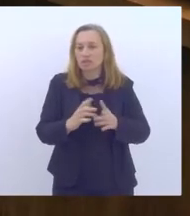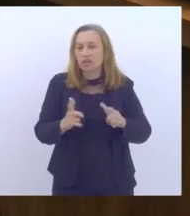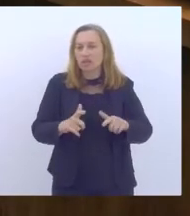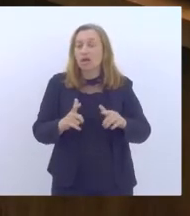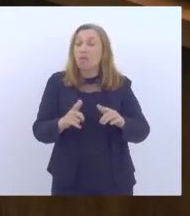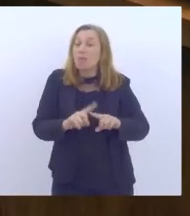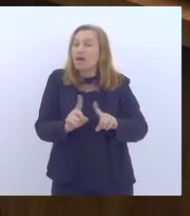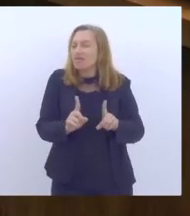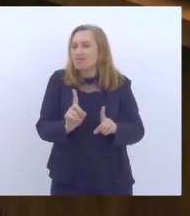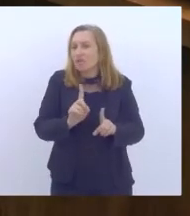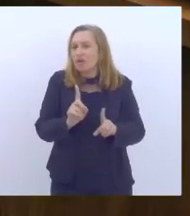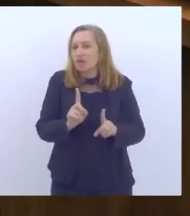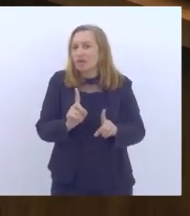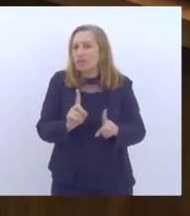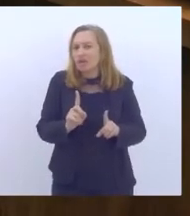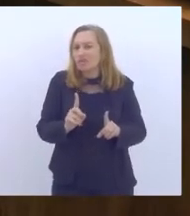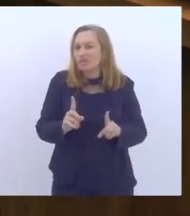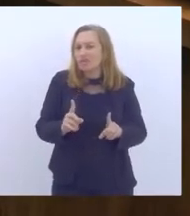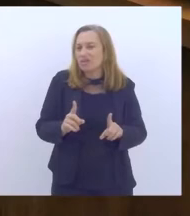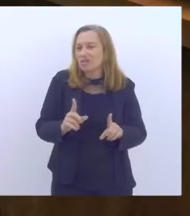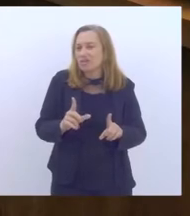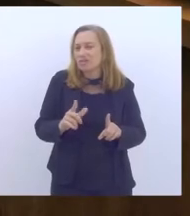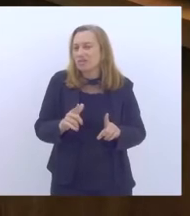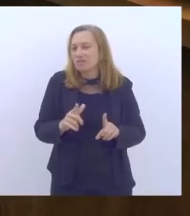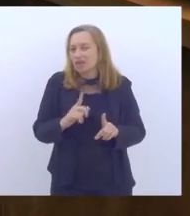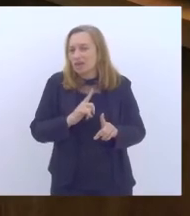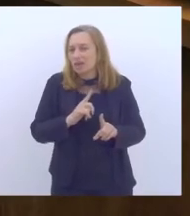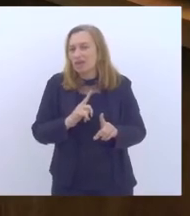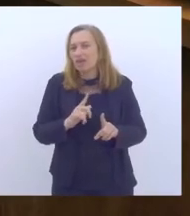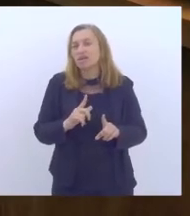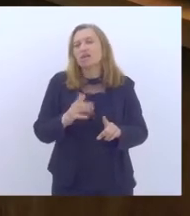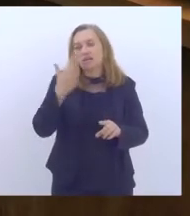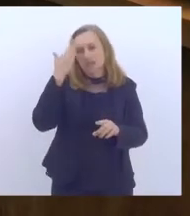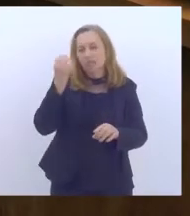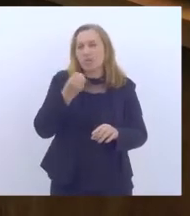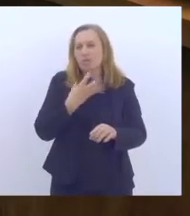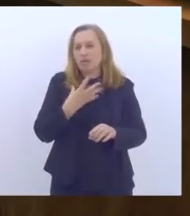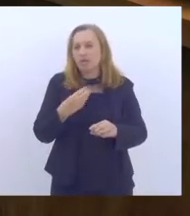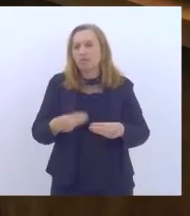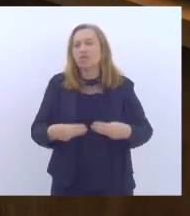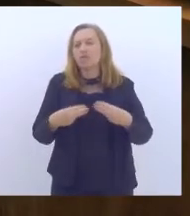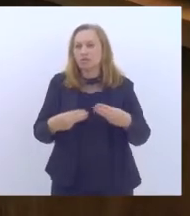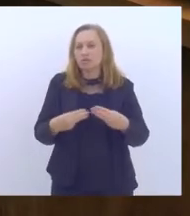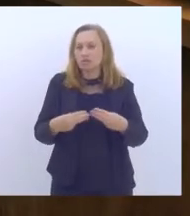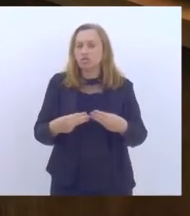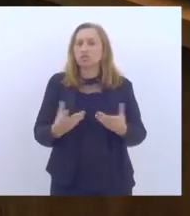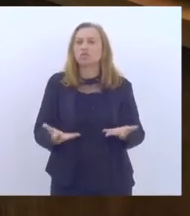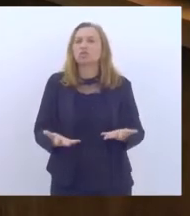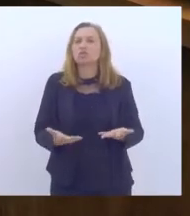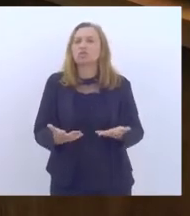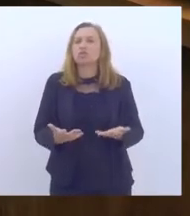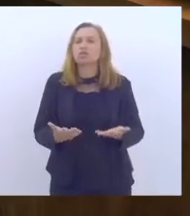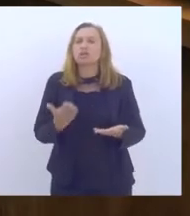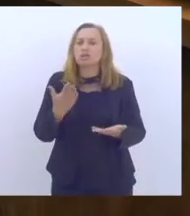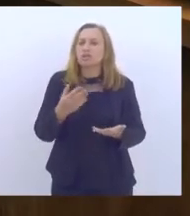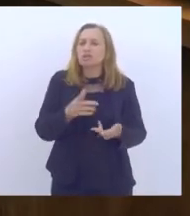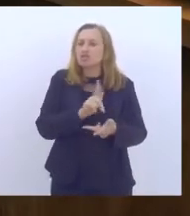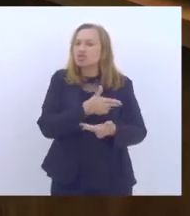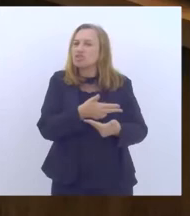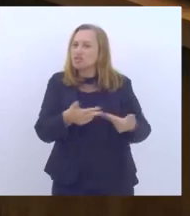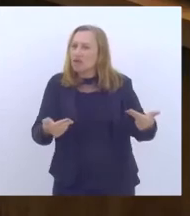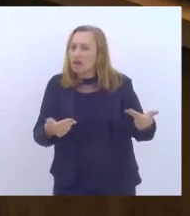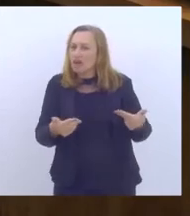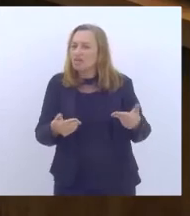não deveria existir ele não deveria existir porque vossa excelência sabe bem foi ministro da nossa República nós temos